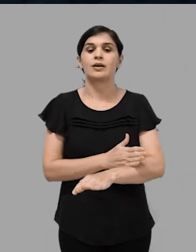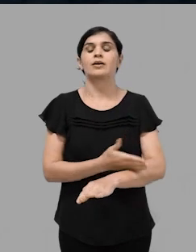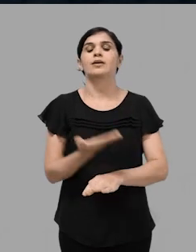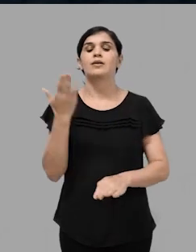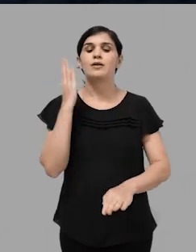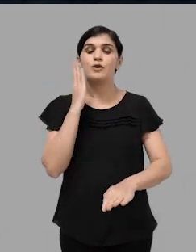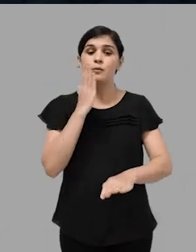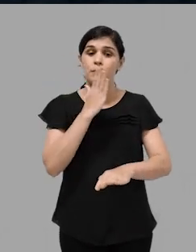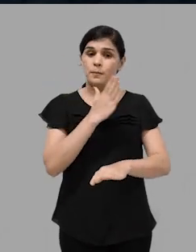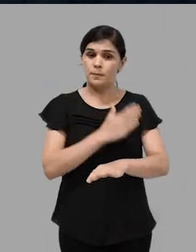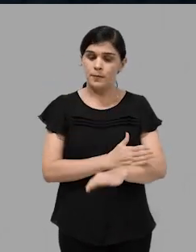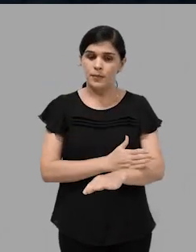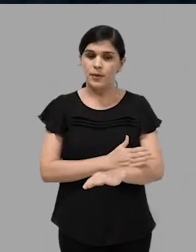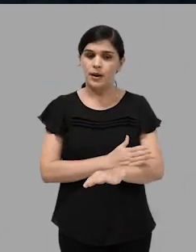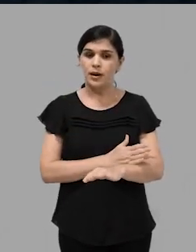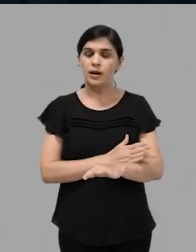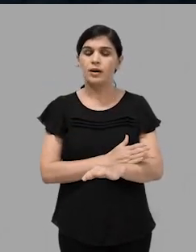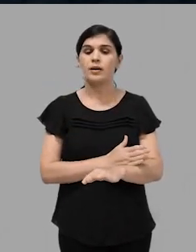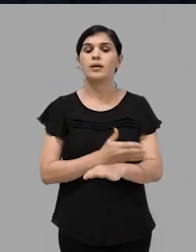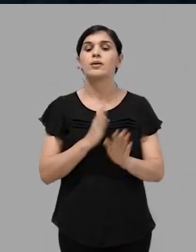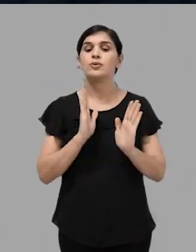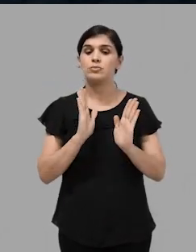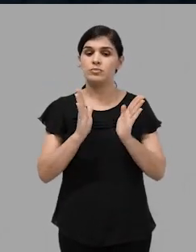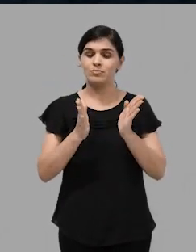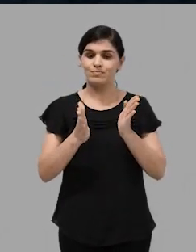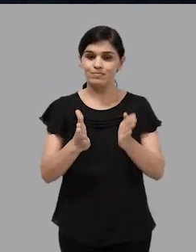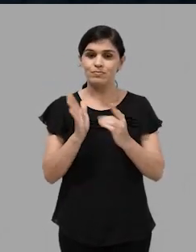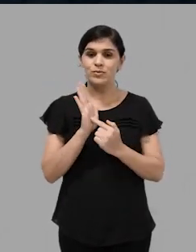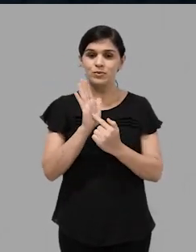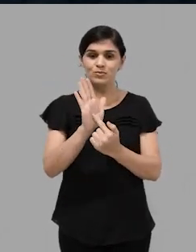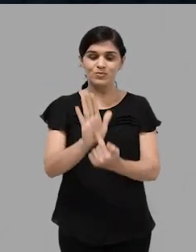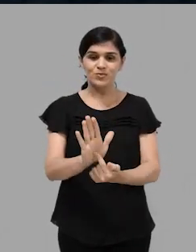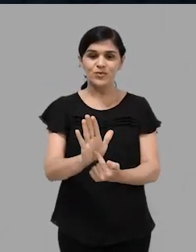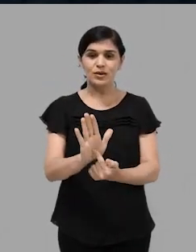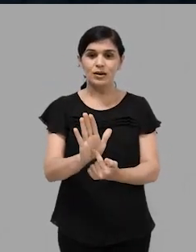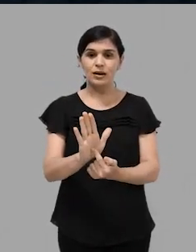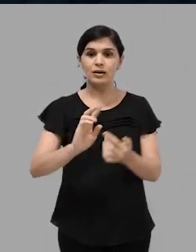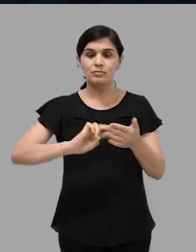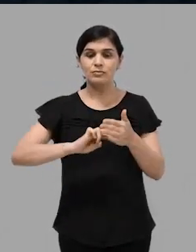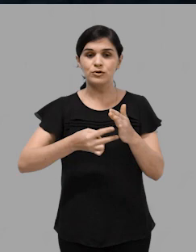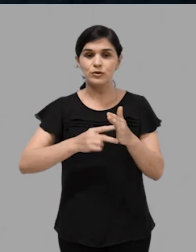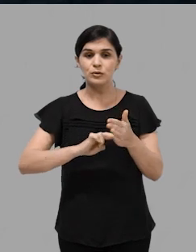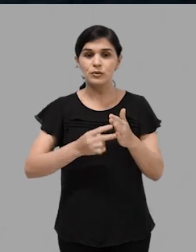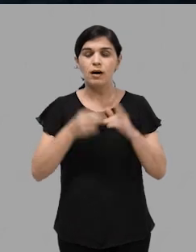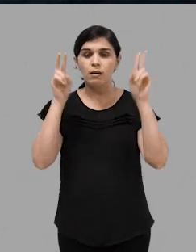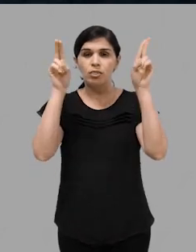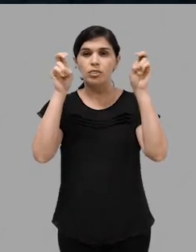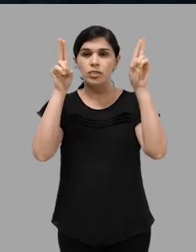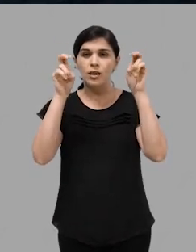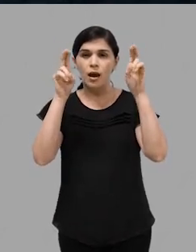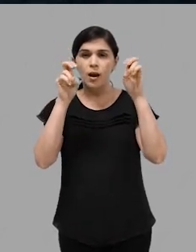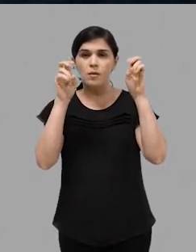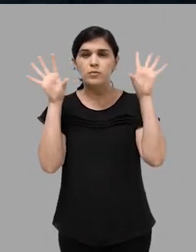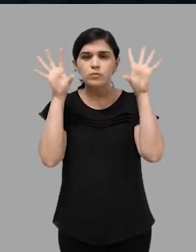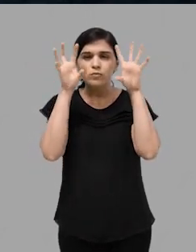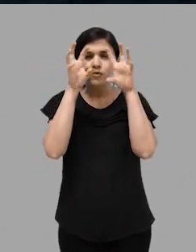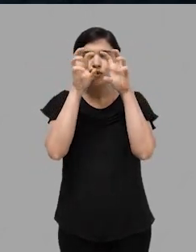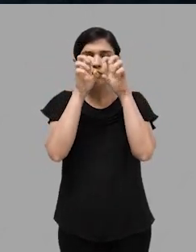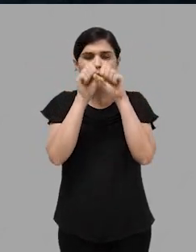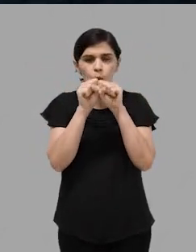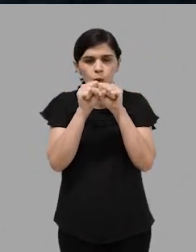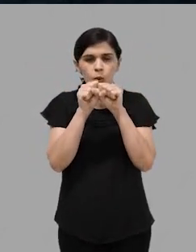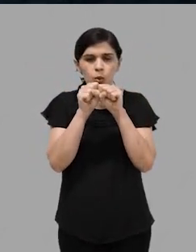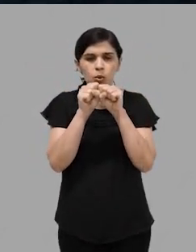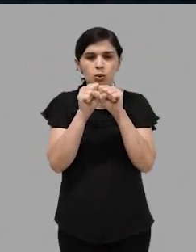que já falei em outra aula, é considerado também um tema, uma época sombria.